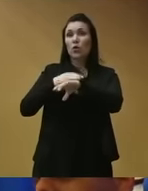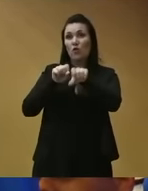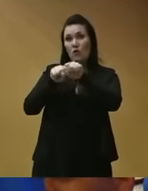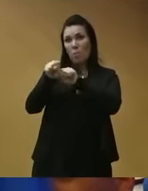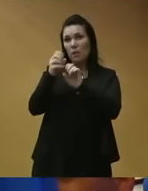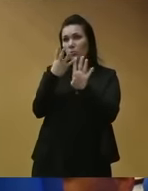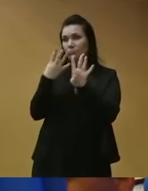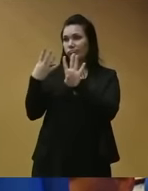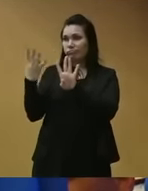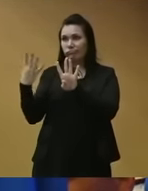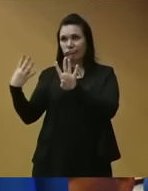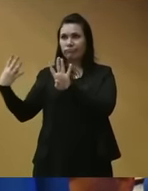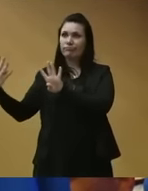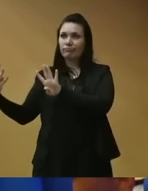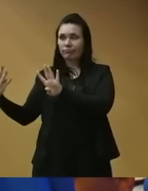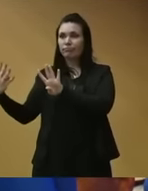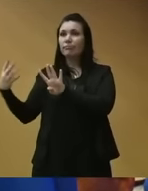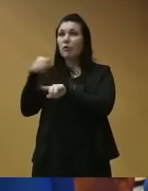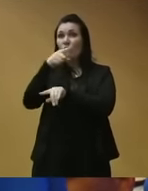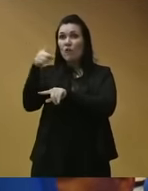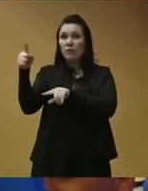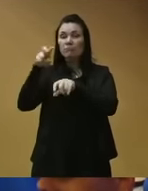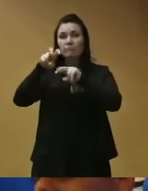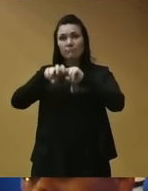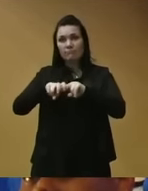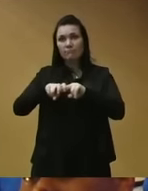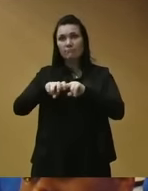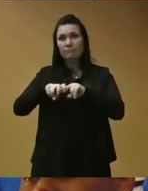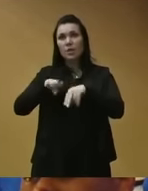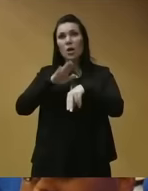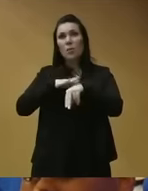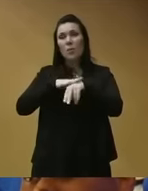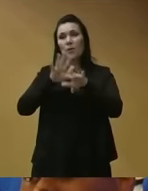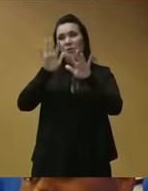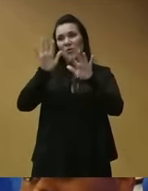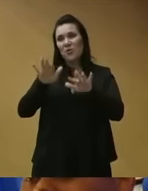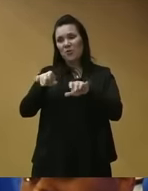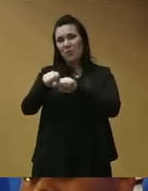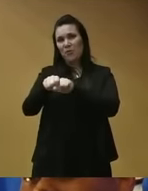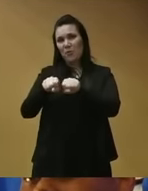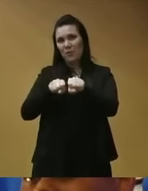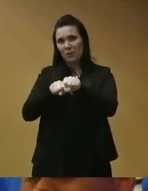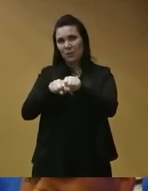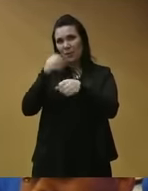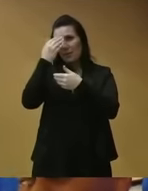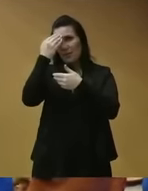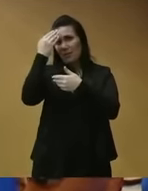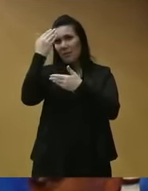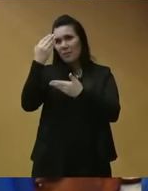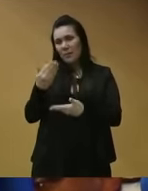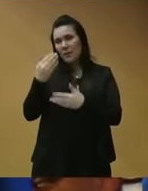seus lugares. Agradeço a presença de todos e declaro encerrada essa sessão solene. Boa noite.